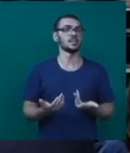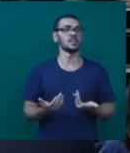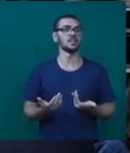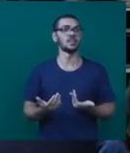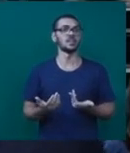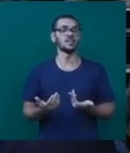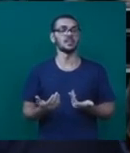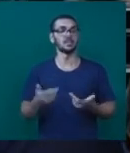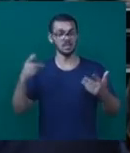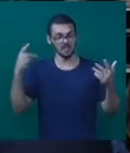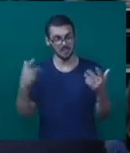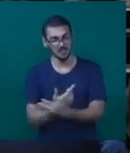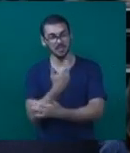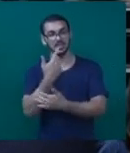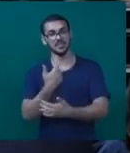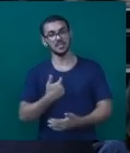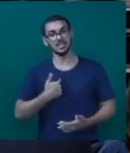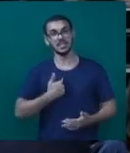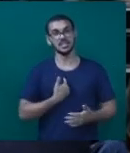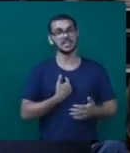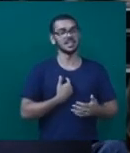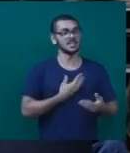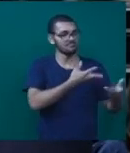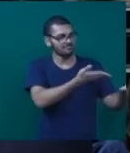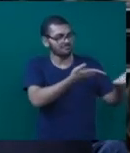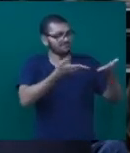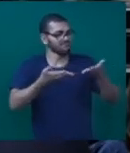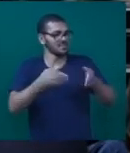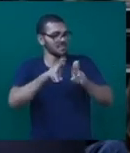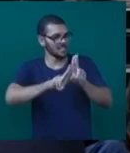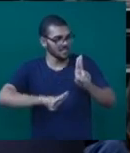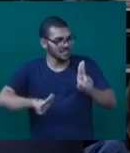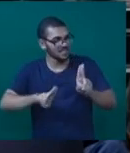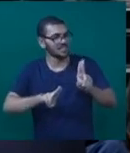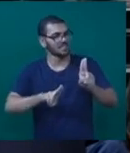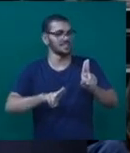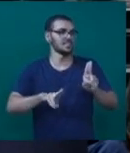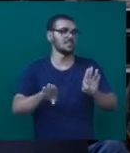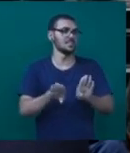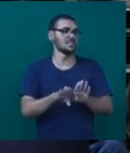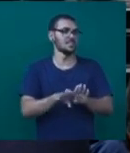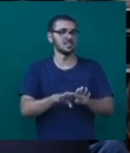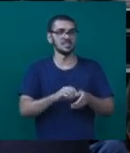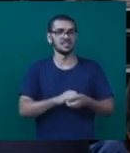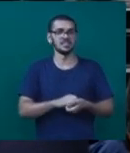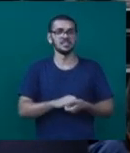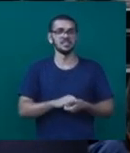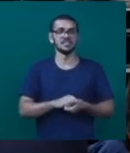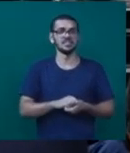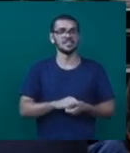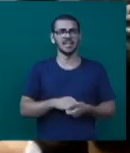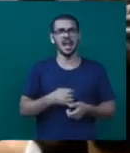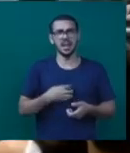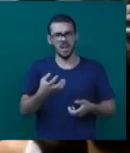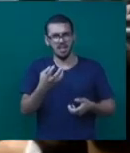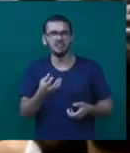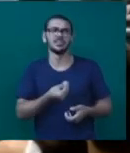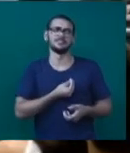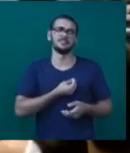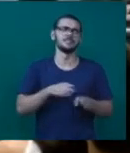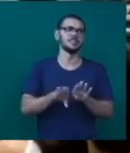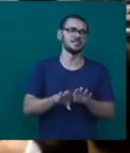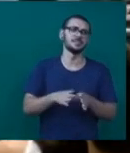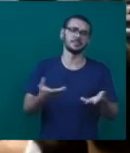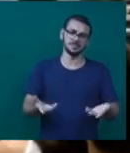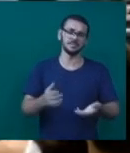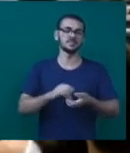coincidiu de eu ser apresentado aqui na UFO e também tinha o coral e eu falei, quero fazer parte. Podem